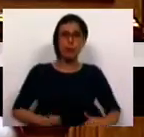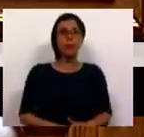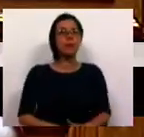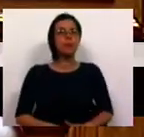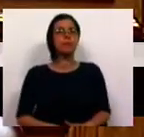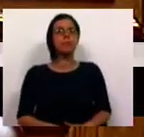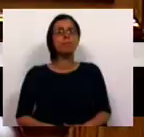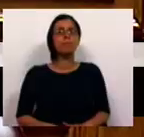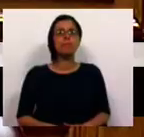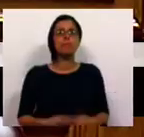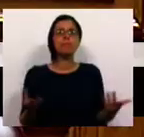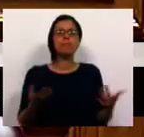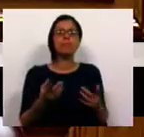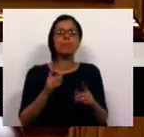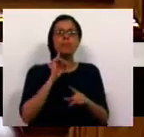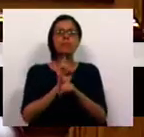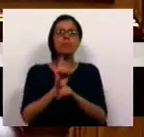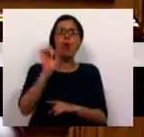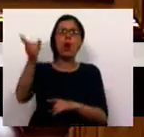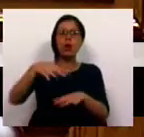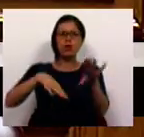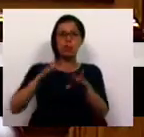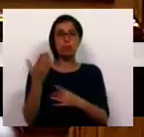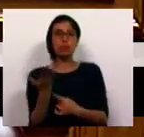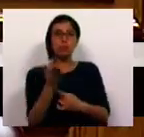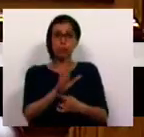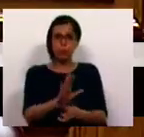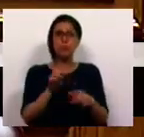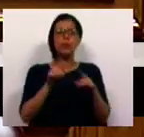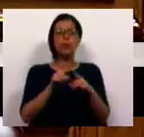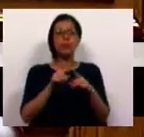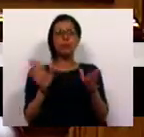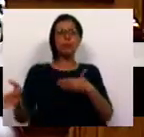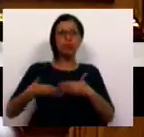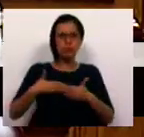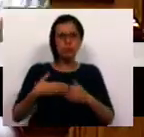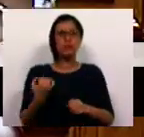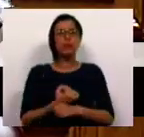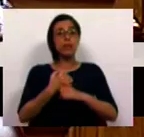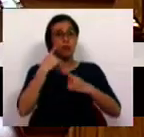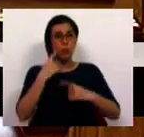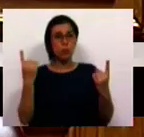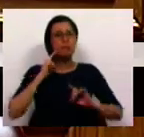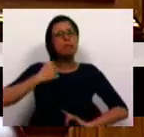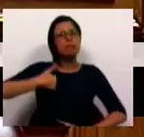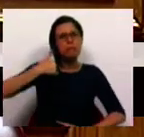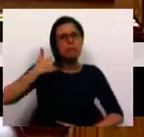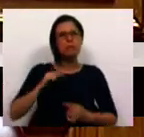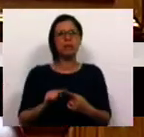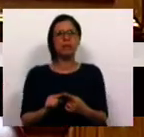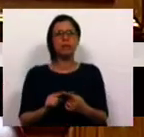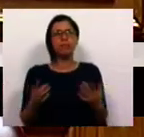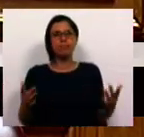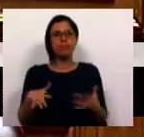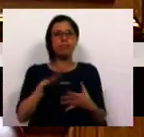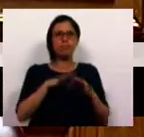forma, o papel que tiveram relativamente, por exemplo, ao encerramento de serviços públicos fundamentais,